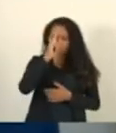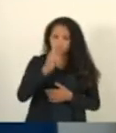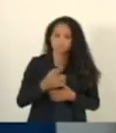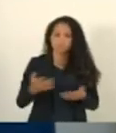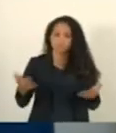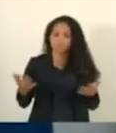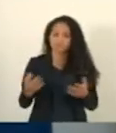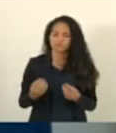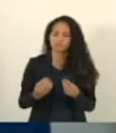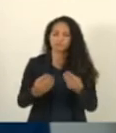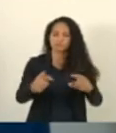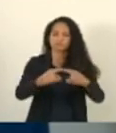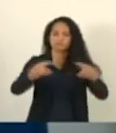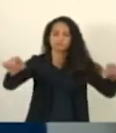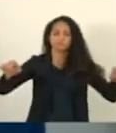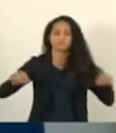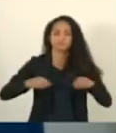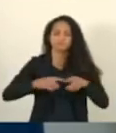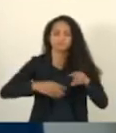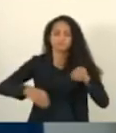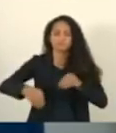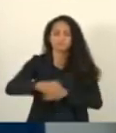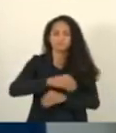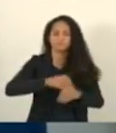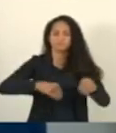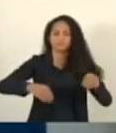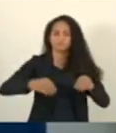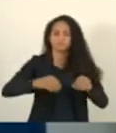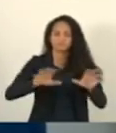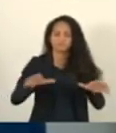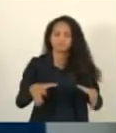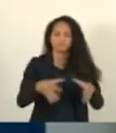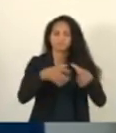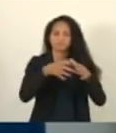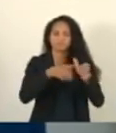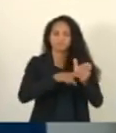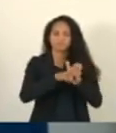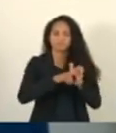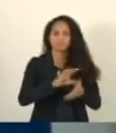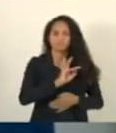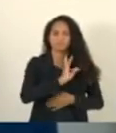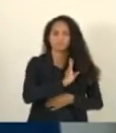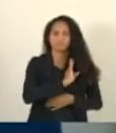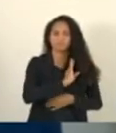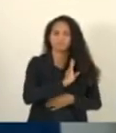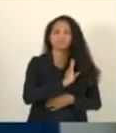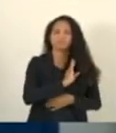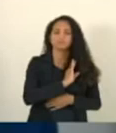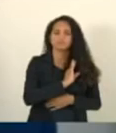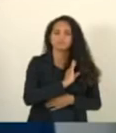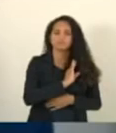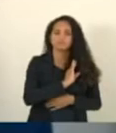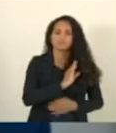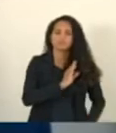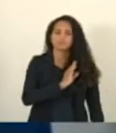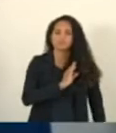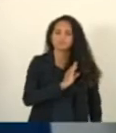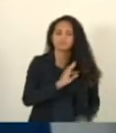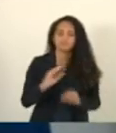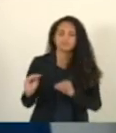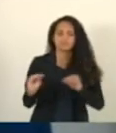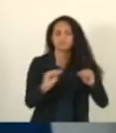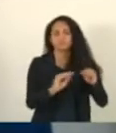um terreno para que a perícia técnica do Estado do Espírito Santo fique no município de Cariacica,